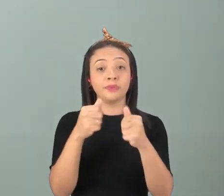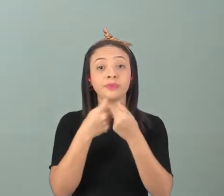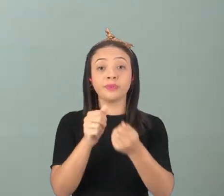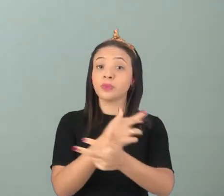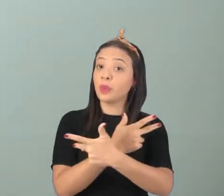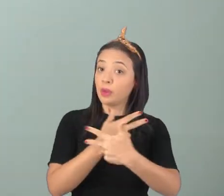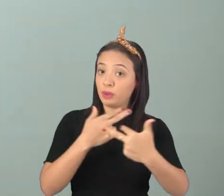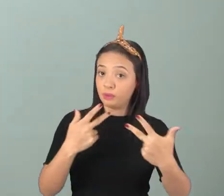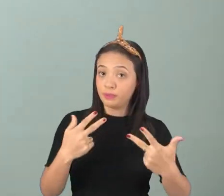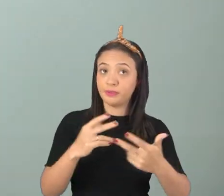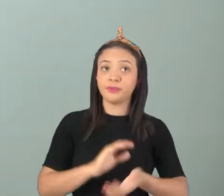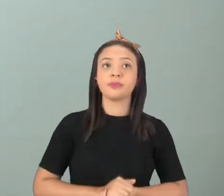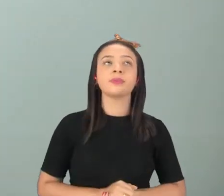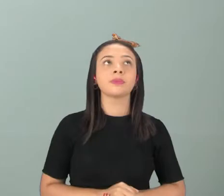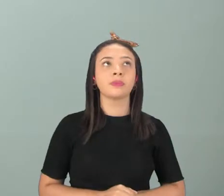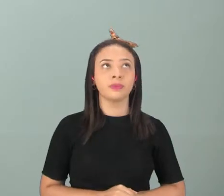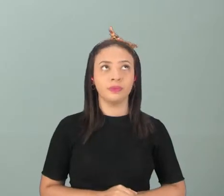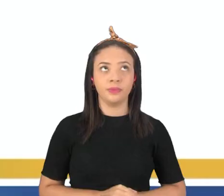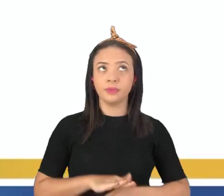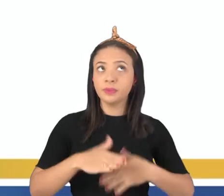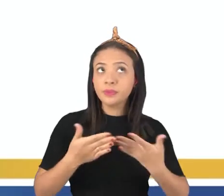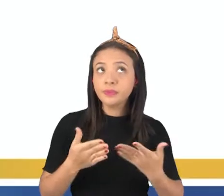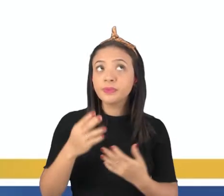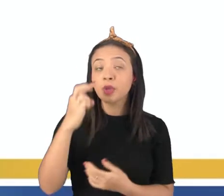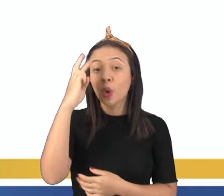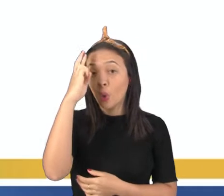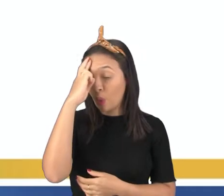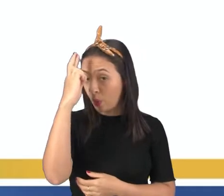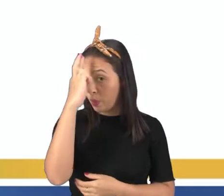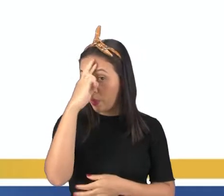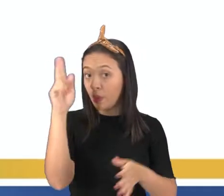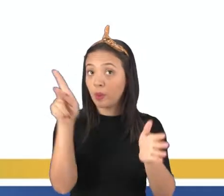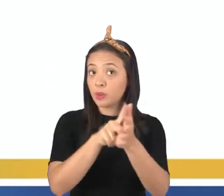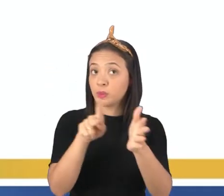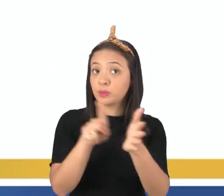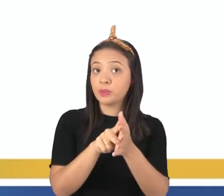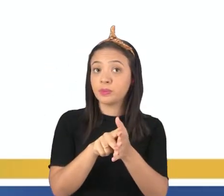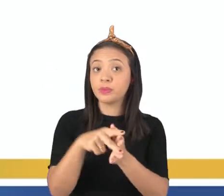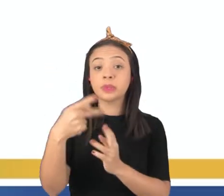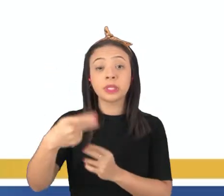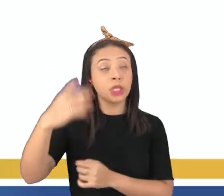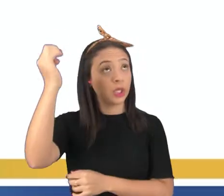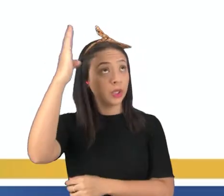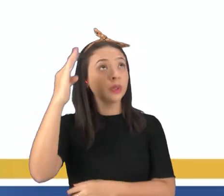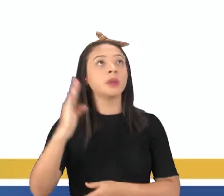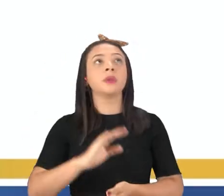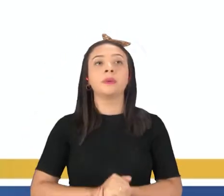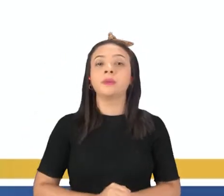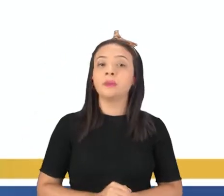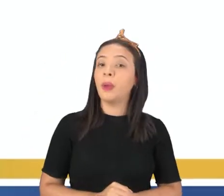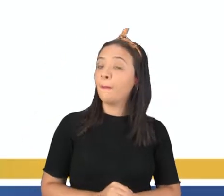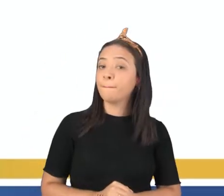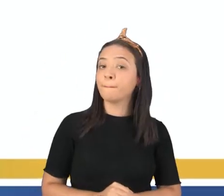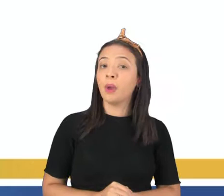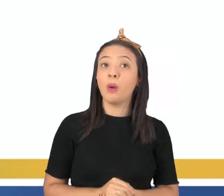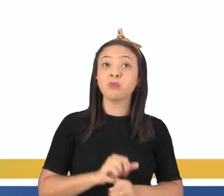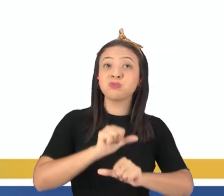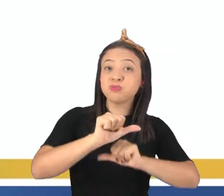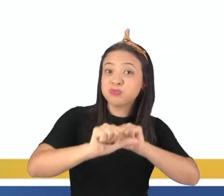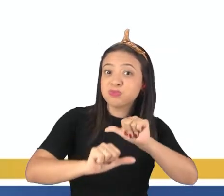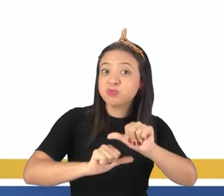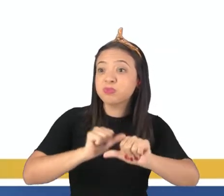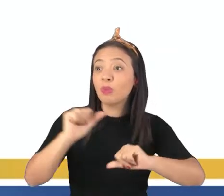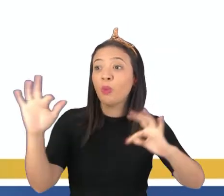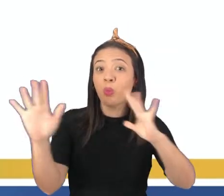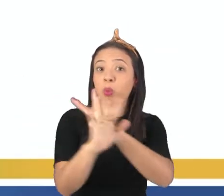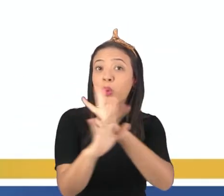transporte coletivo. Quanto ao histórico de mobilidade, no Brasil, a grande transformação na